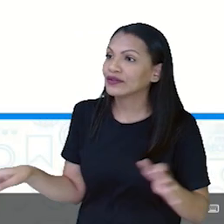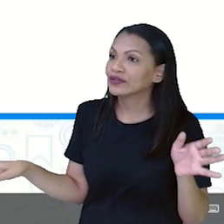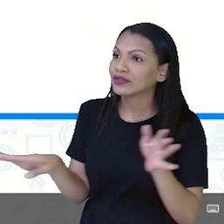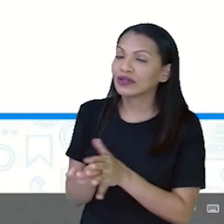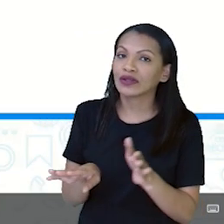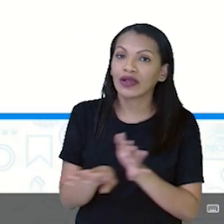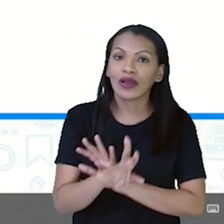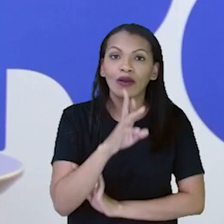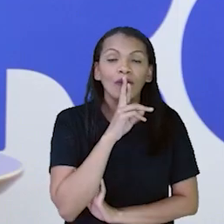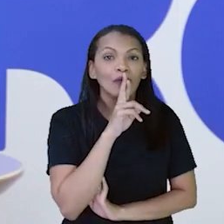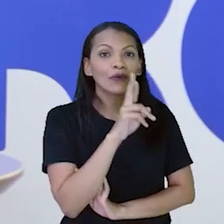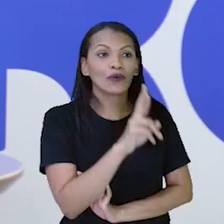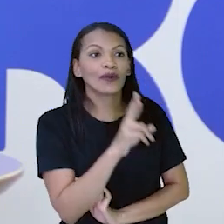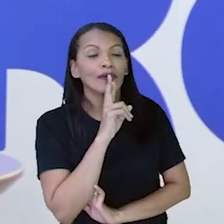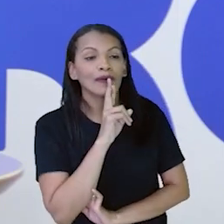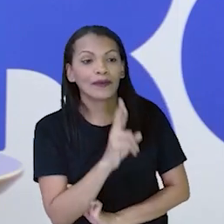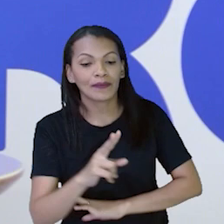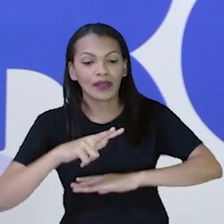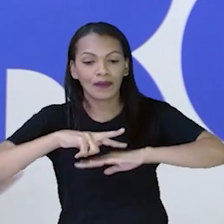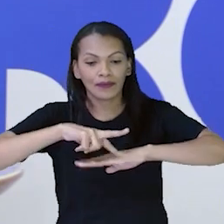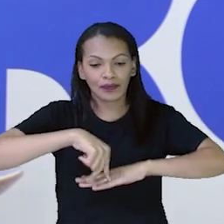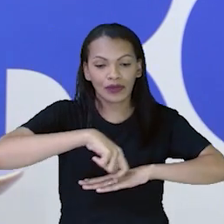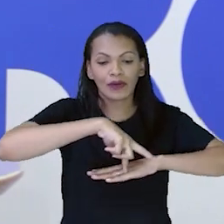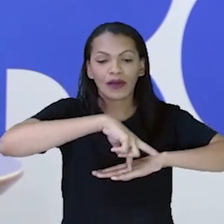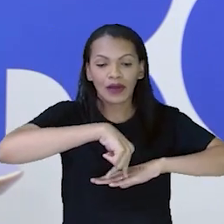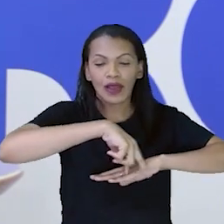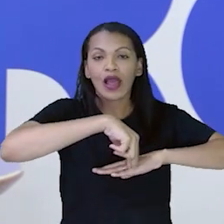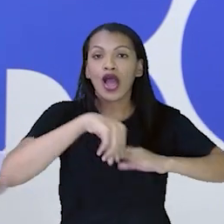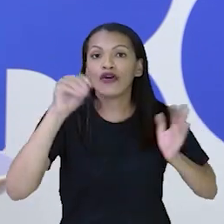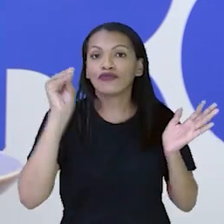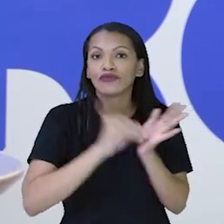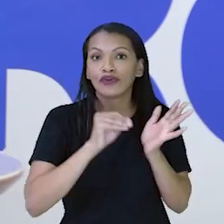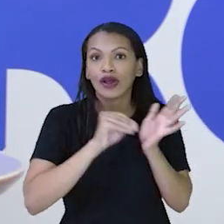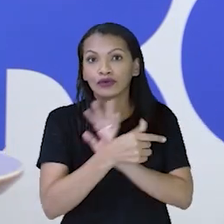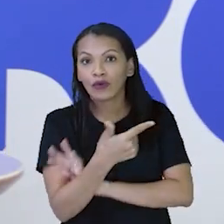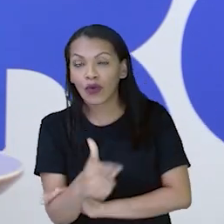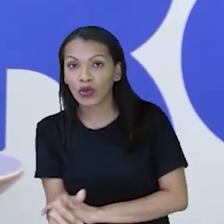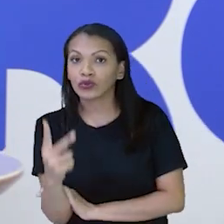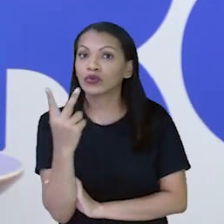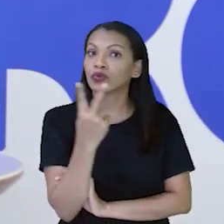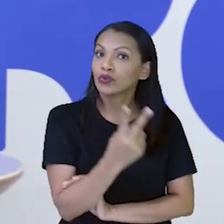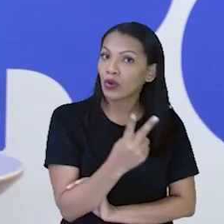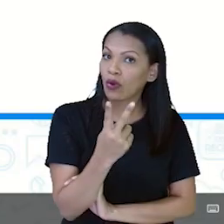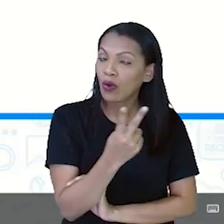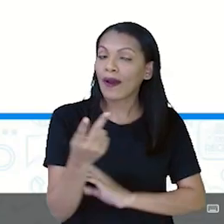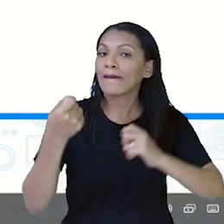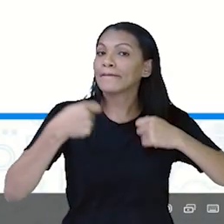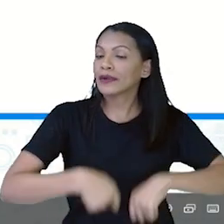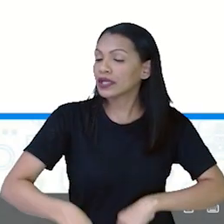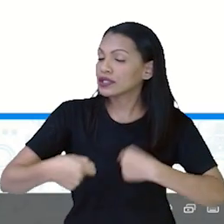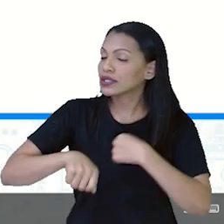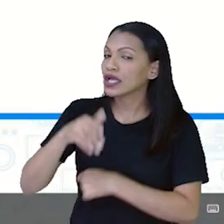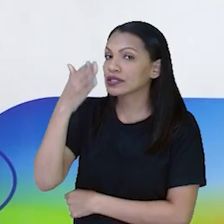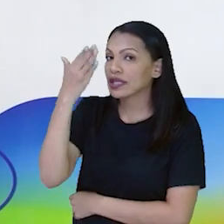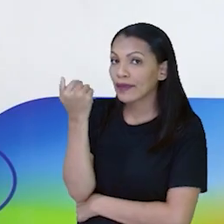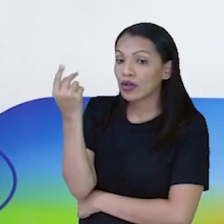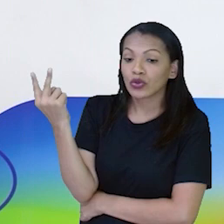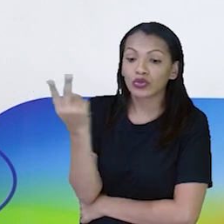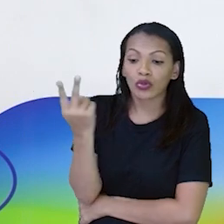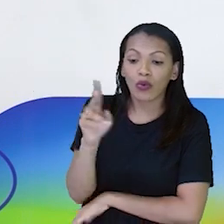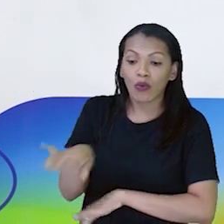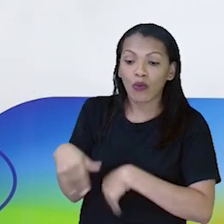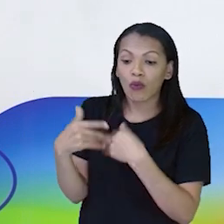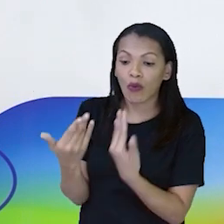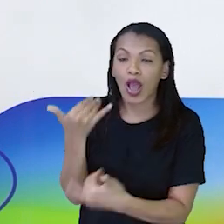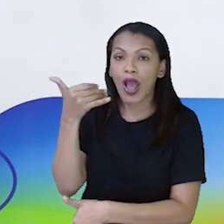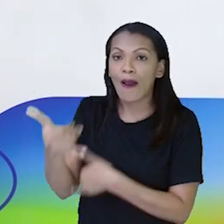uma resposta. Chegou o skate da Micaele, mas aí falta o outro, né? Porque como são dois... A gente precisa saber os dois. Quais são os